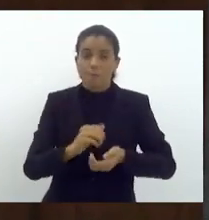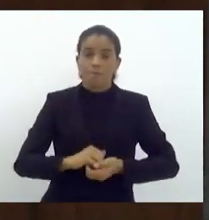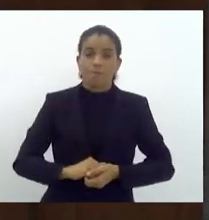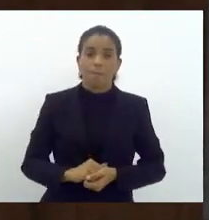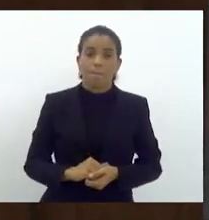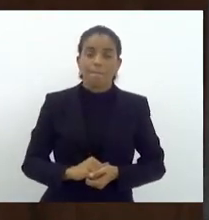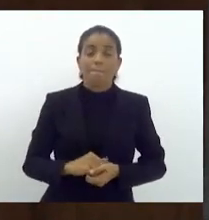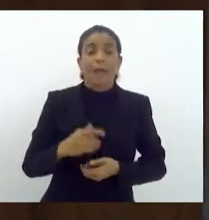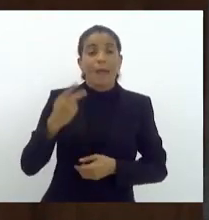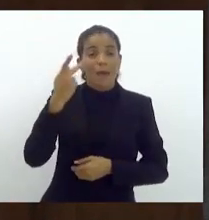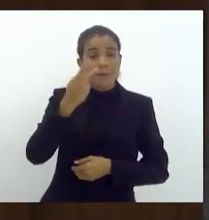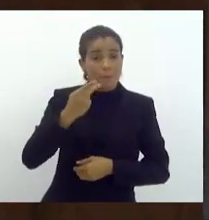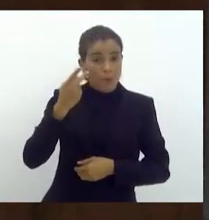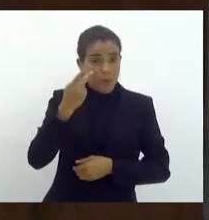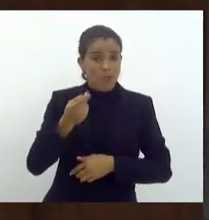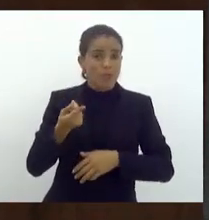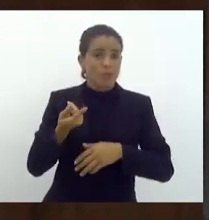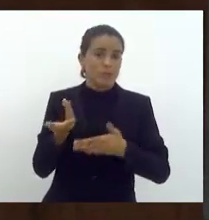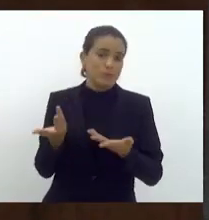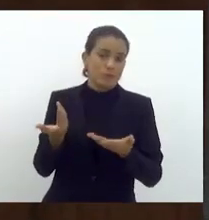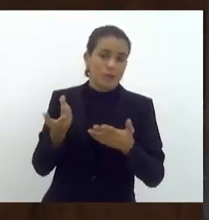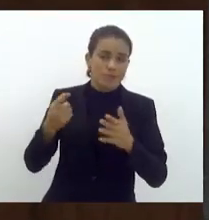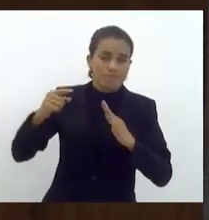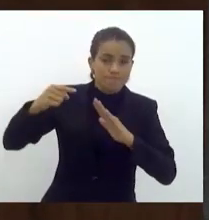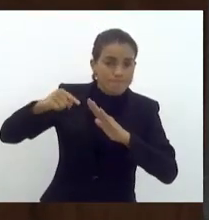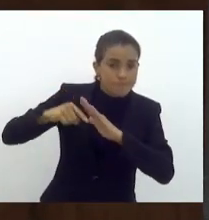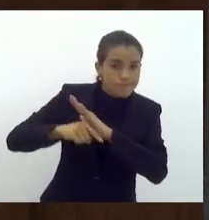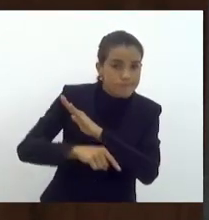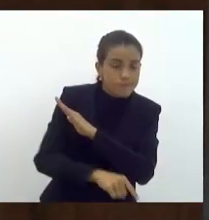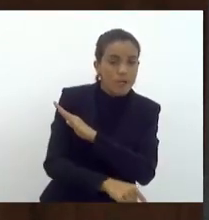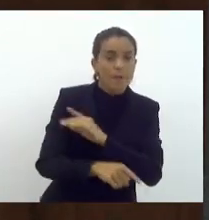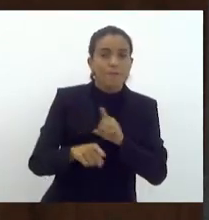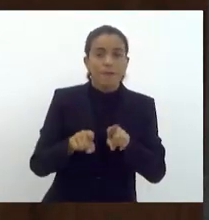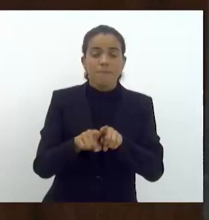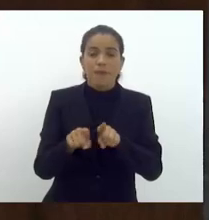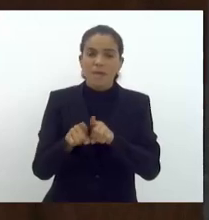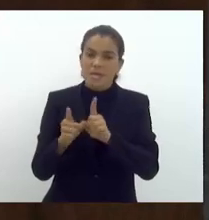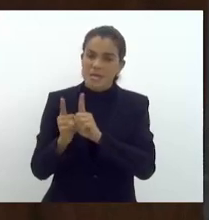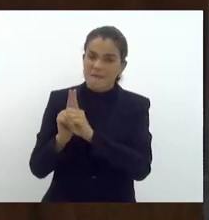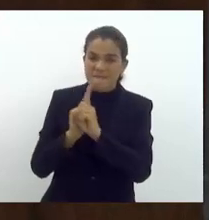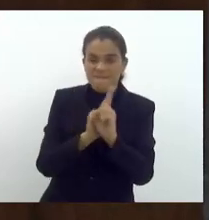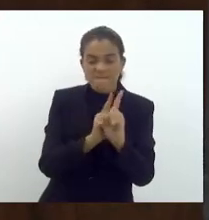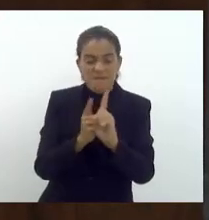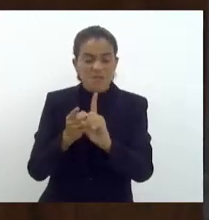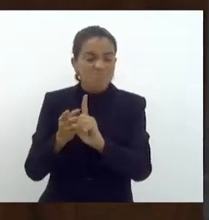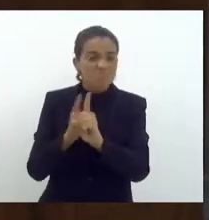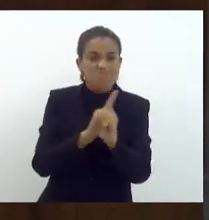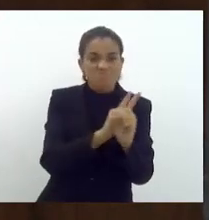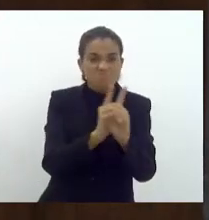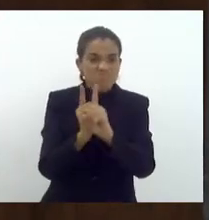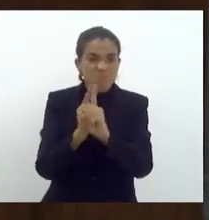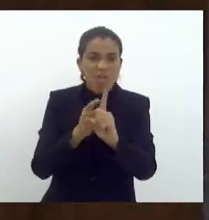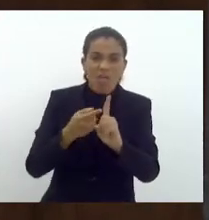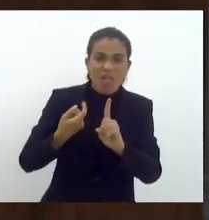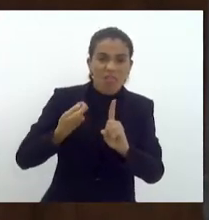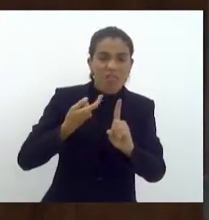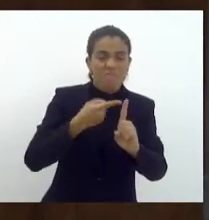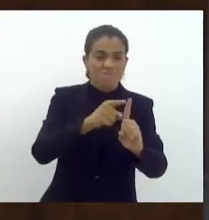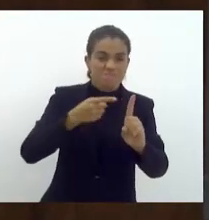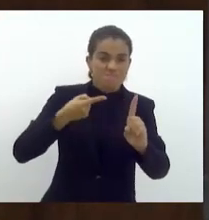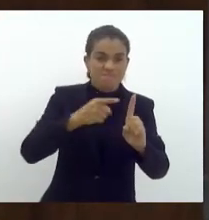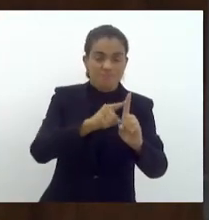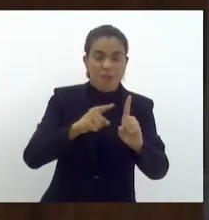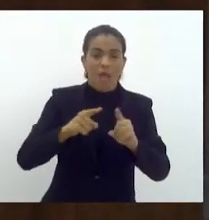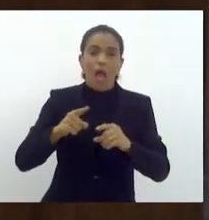a política de fundo a fundo a questão da perseguição As instituições do terceiro